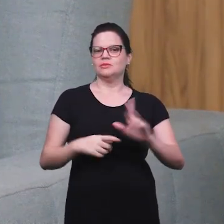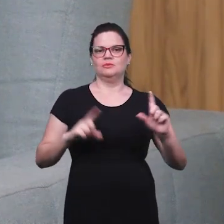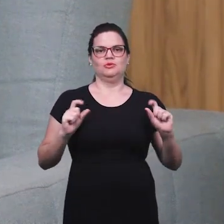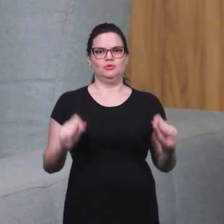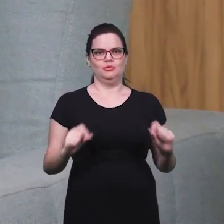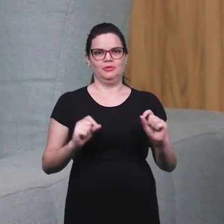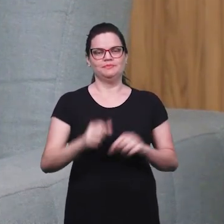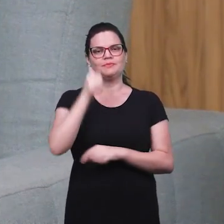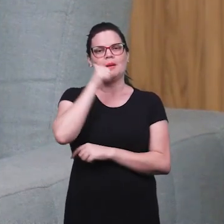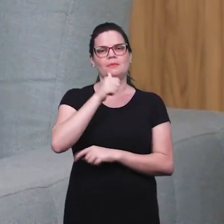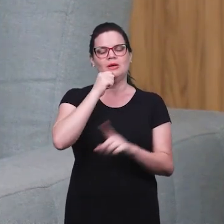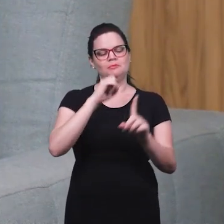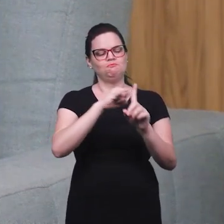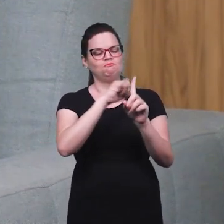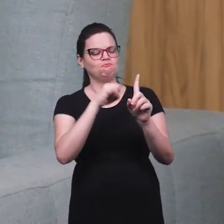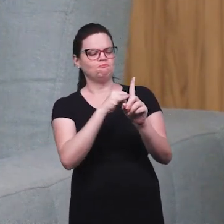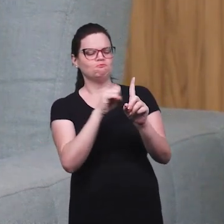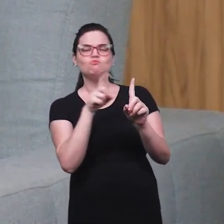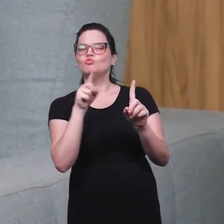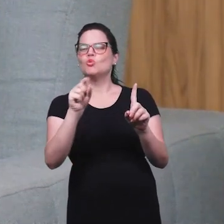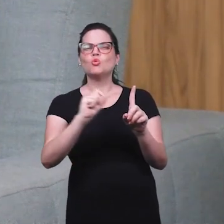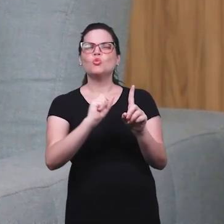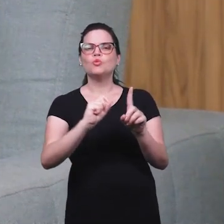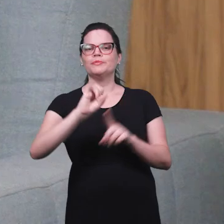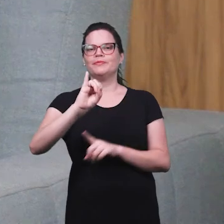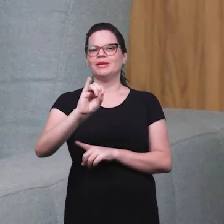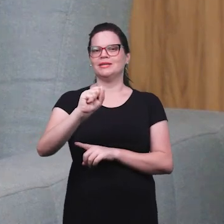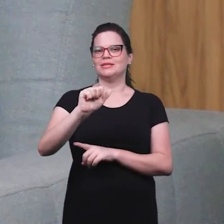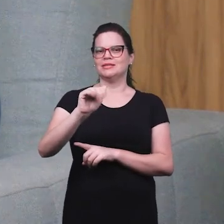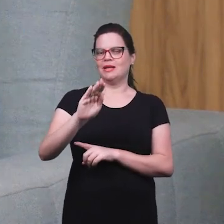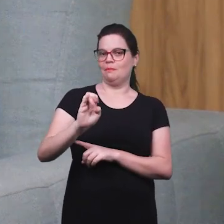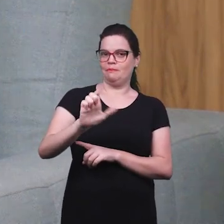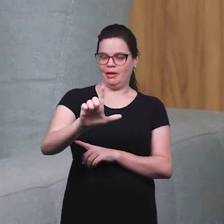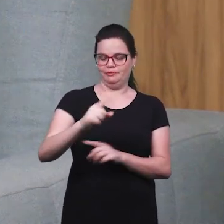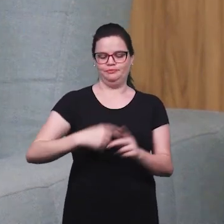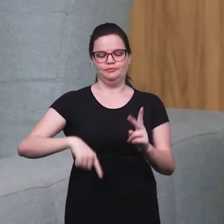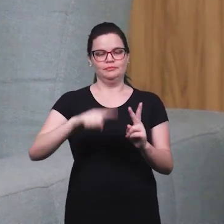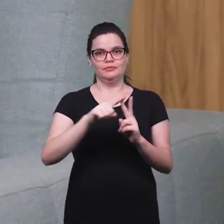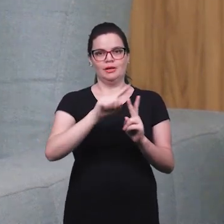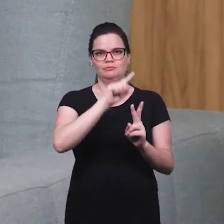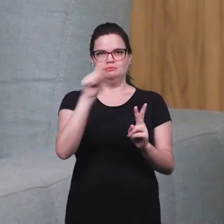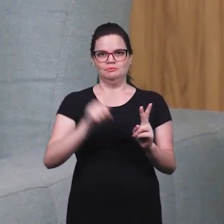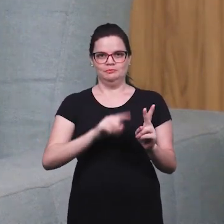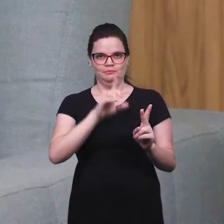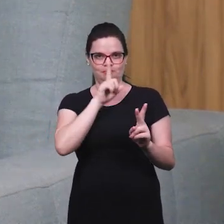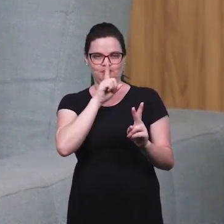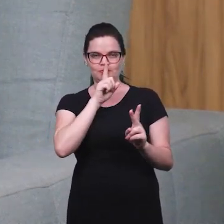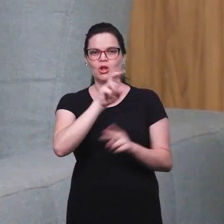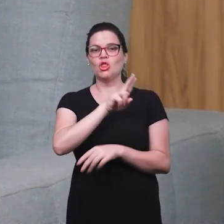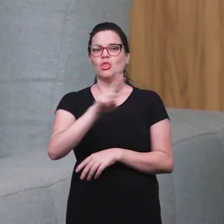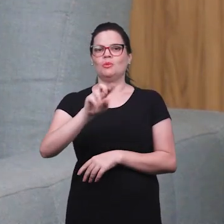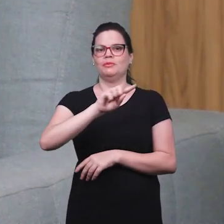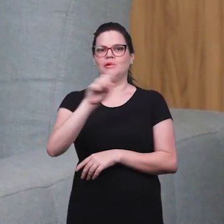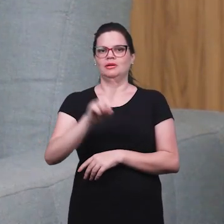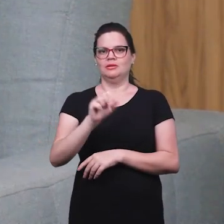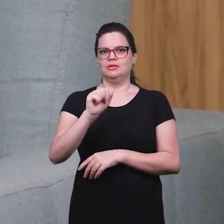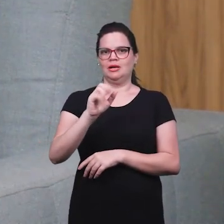que Isabel sendo estéril e Zacarias, o seu esposo ali, não podendo gerar